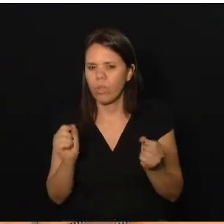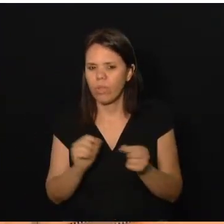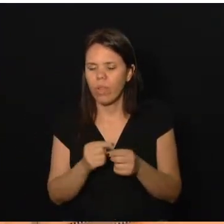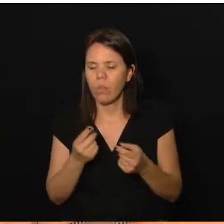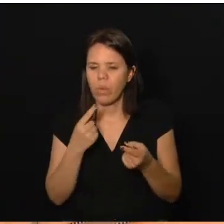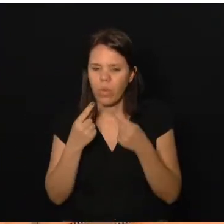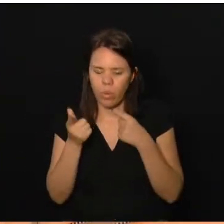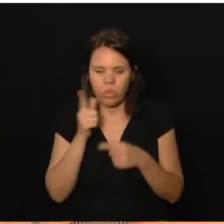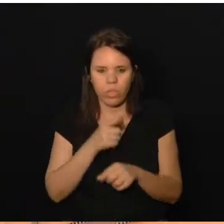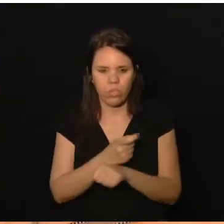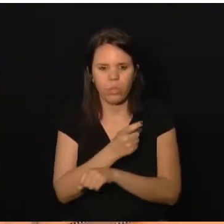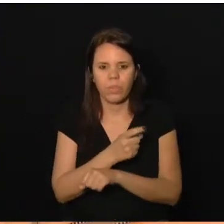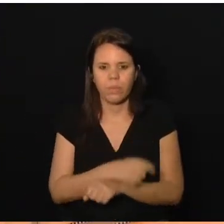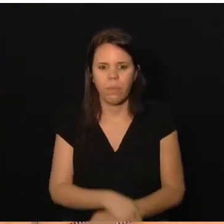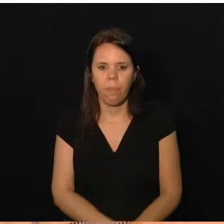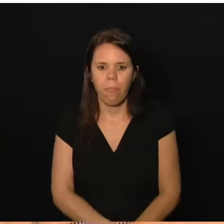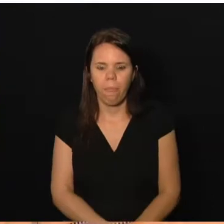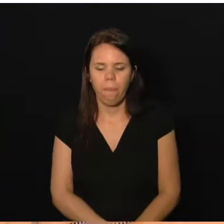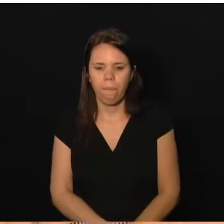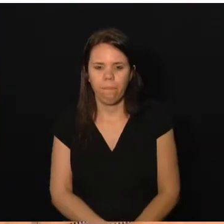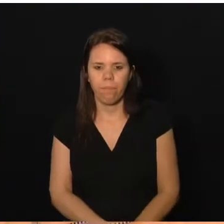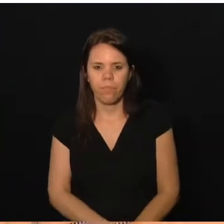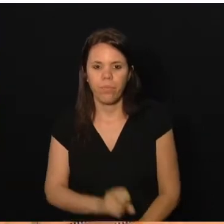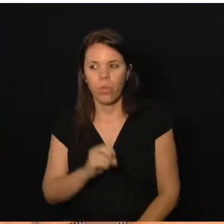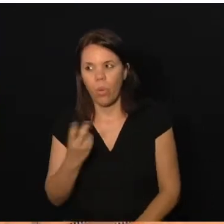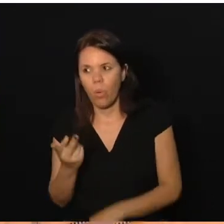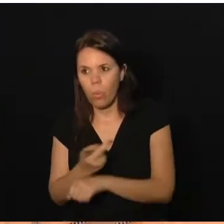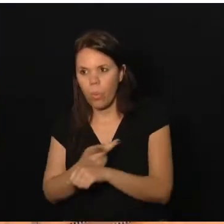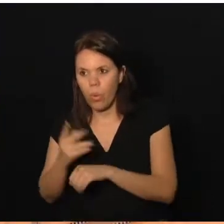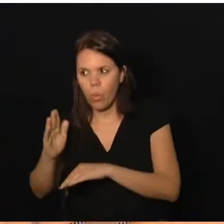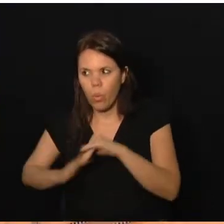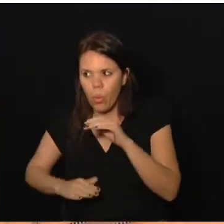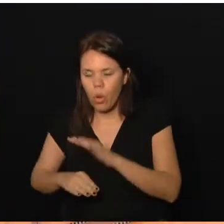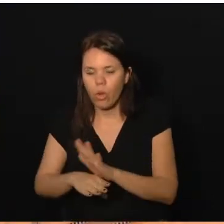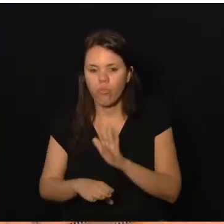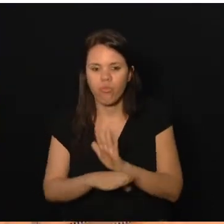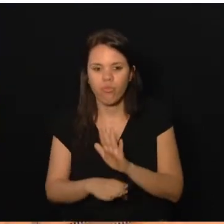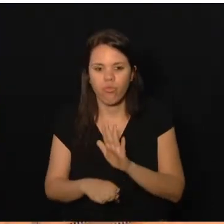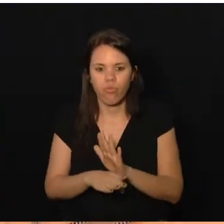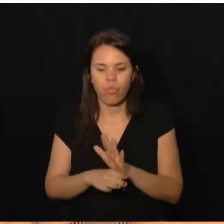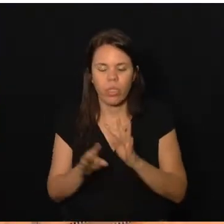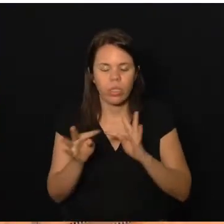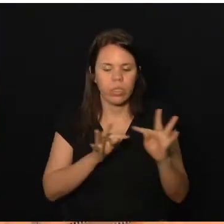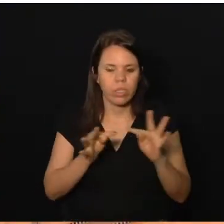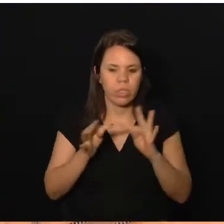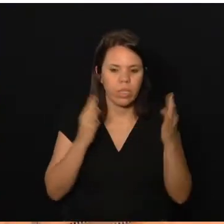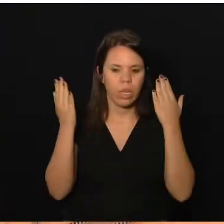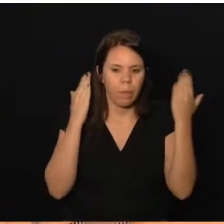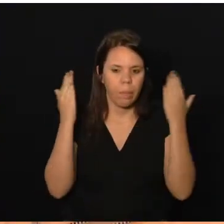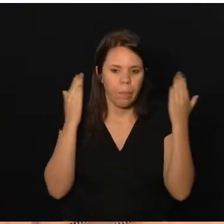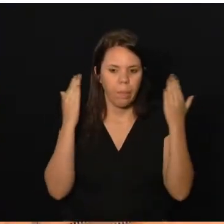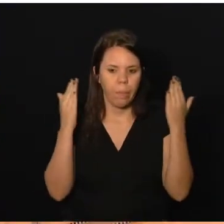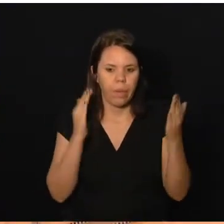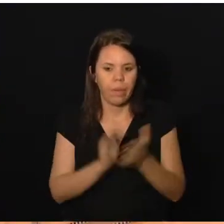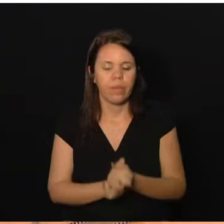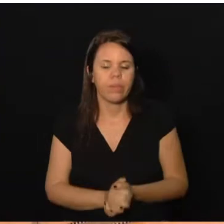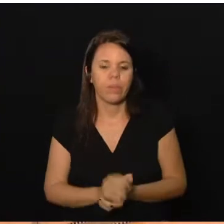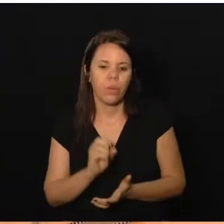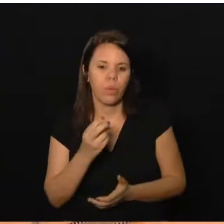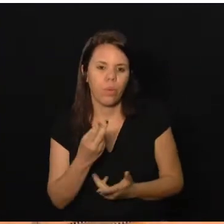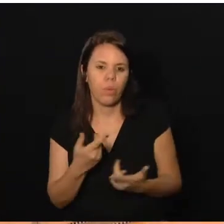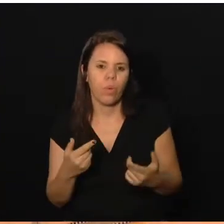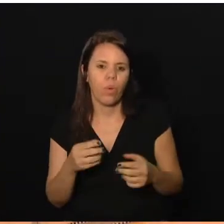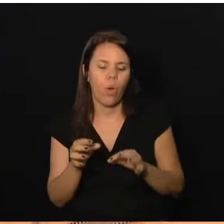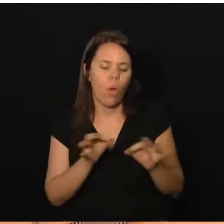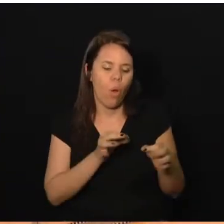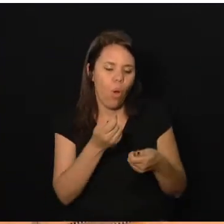conversa, consegue descobrir. Aí eu vejo, ou procuro uma ajuda, fazer uma terapia, procurar identificar essas causas,